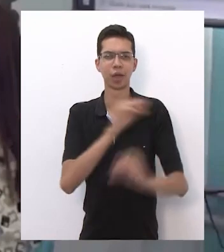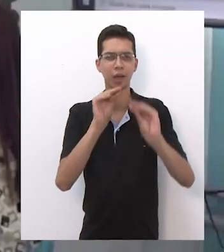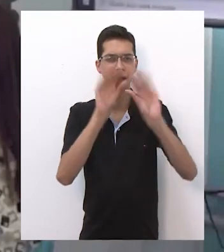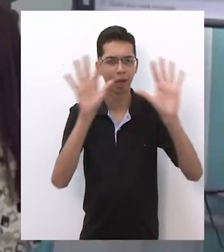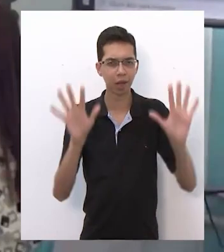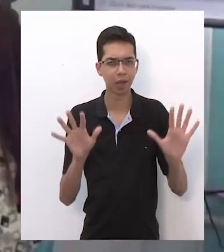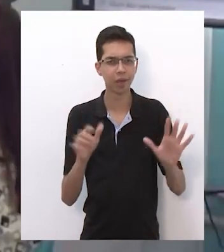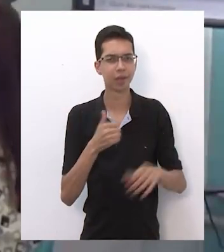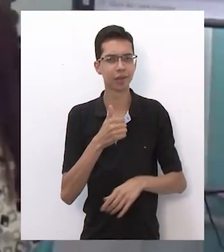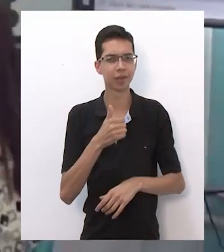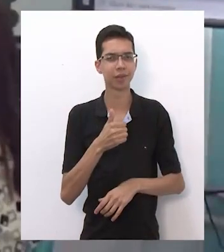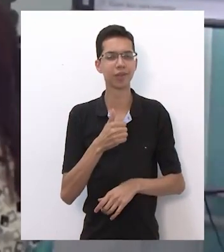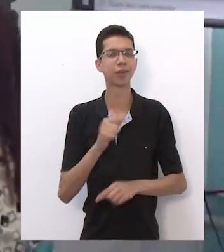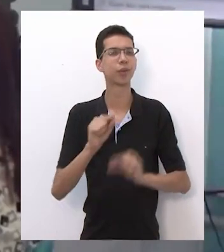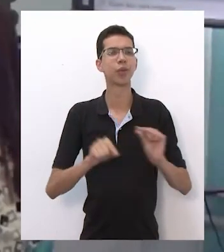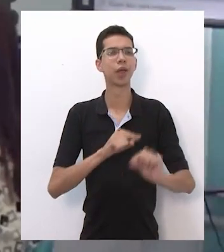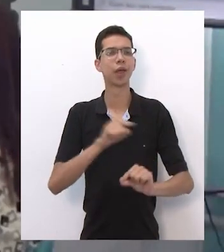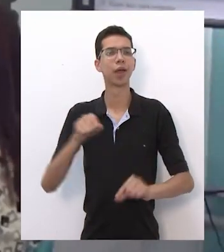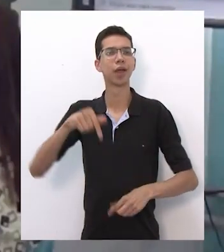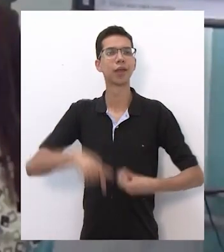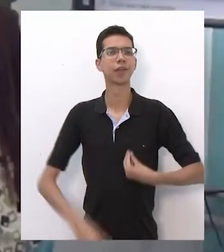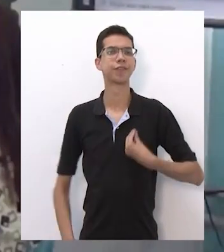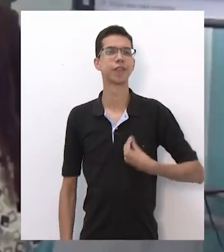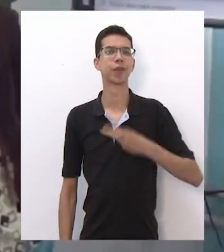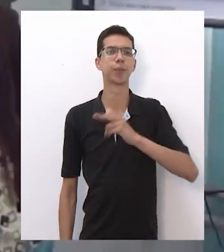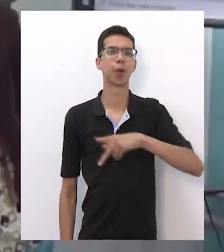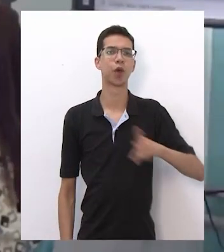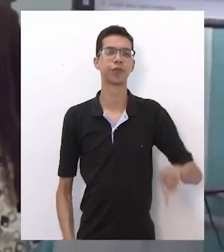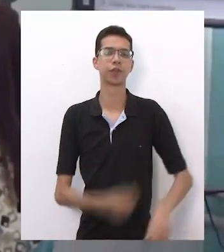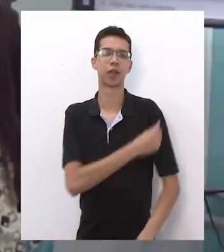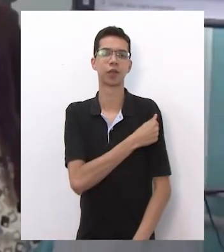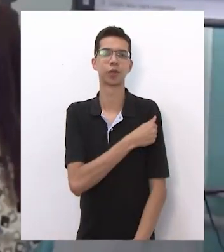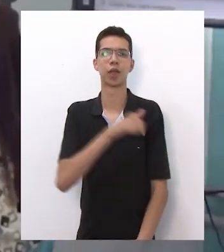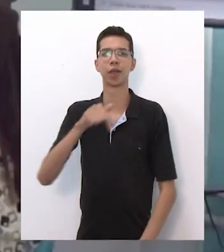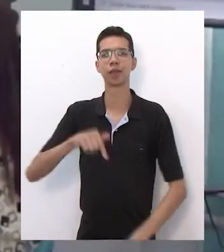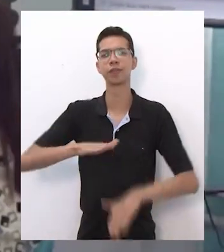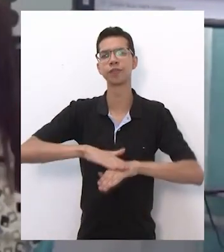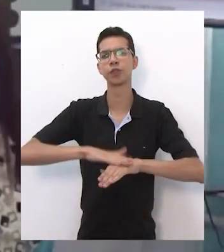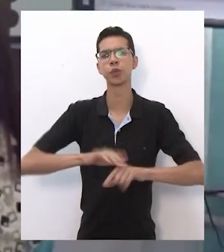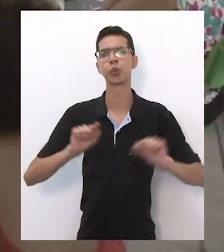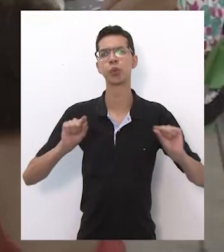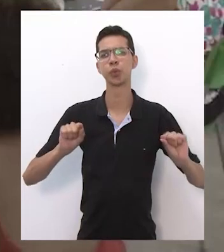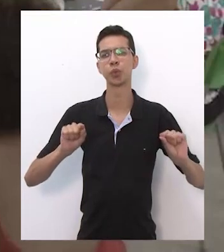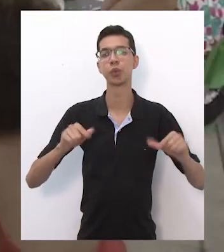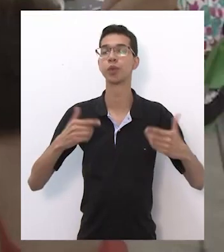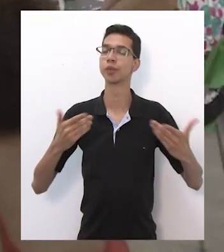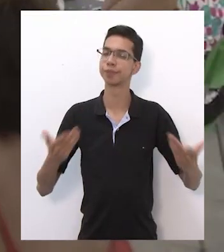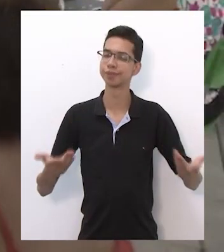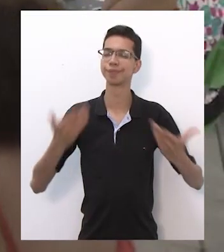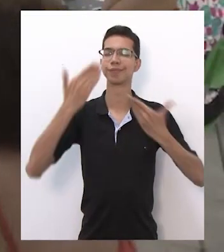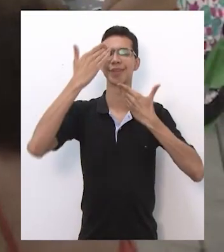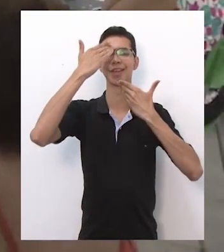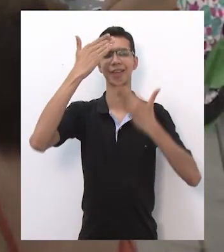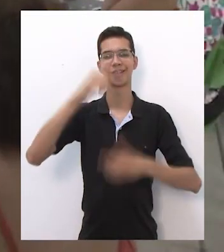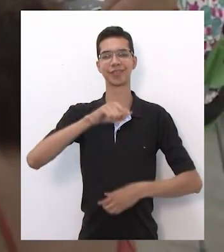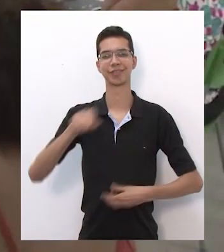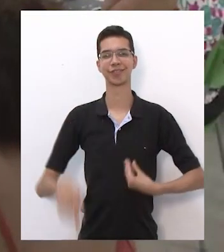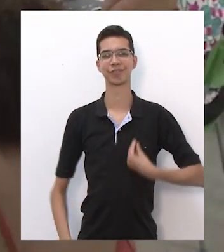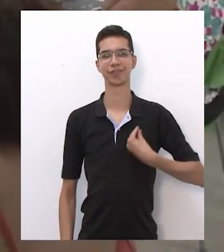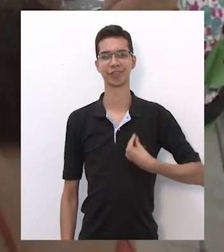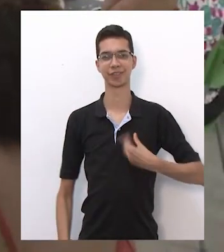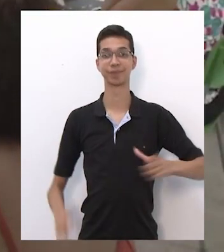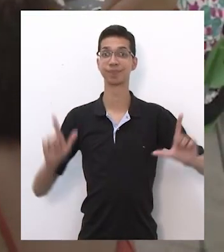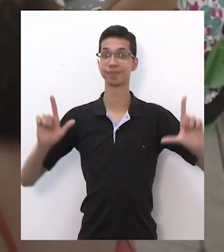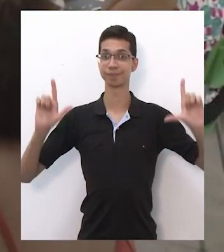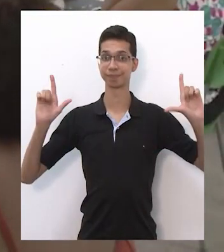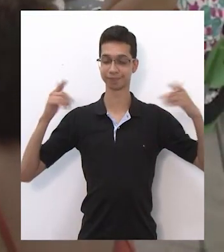que os estudantes fazem aqui, o que os professores fazem aqui? Então, eu agradeço a presença de vocês. Estou à disposição, se tiverem